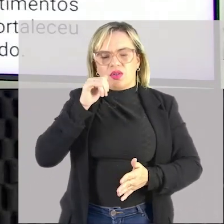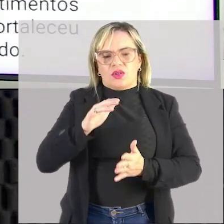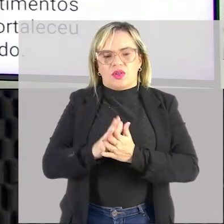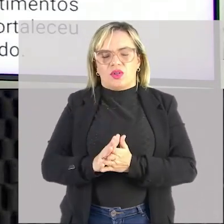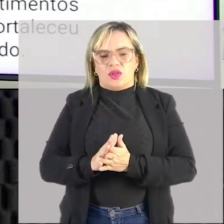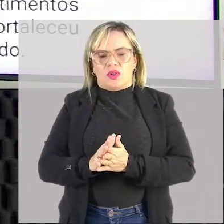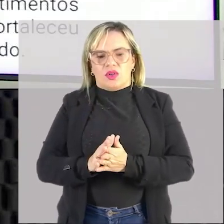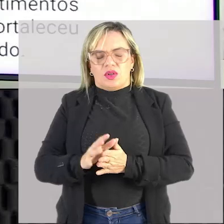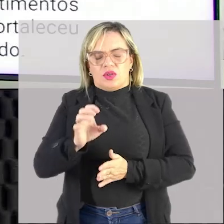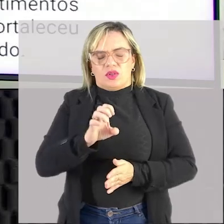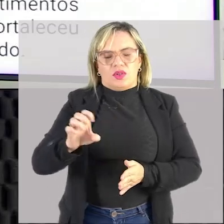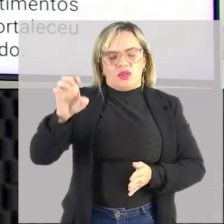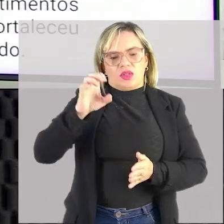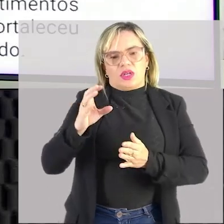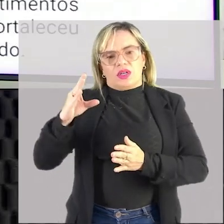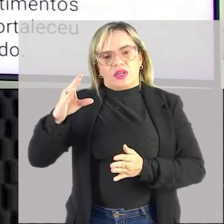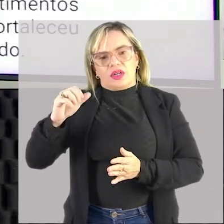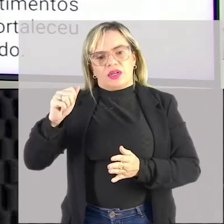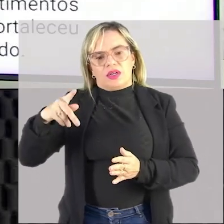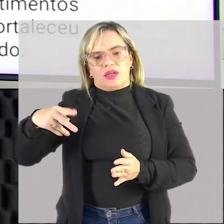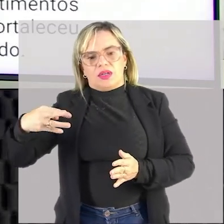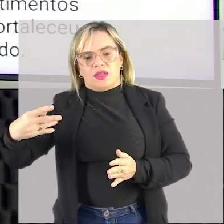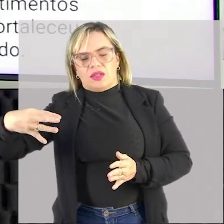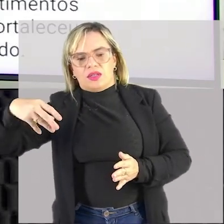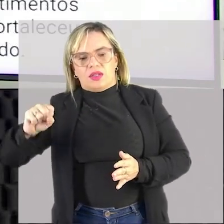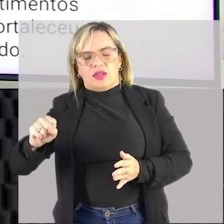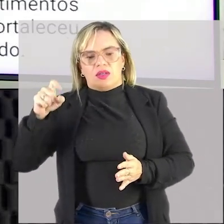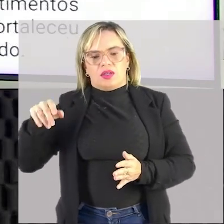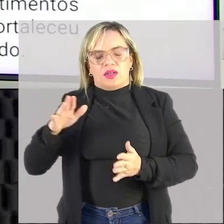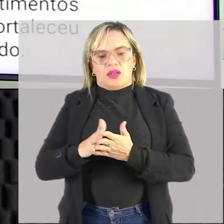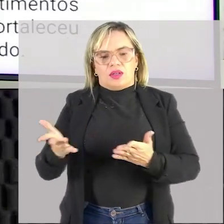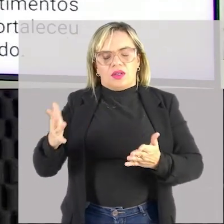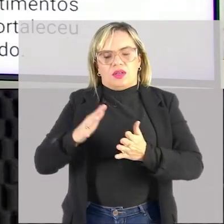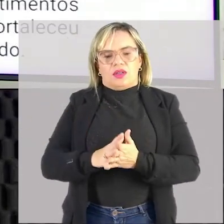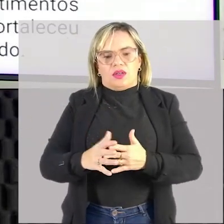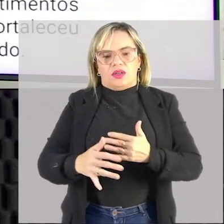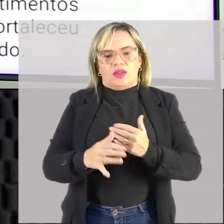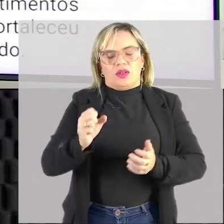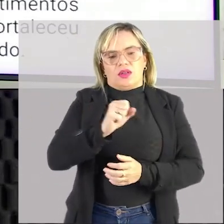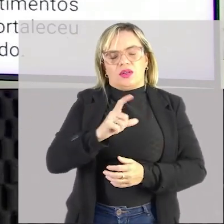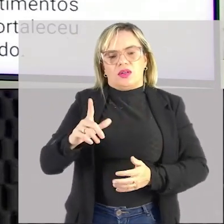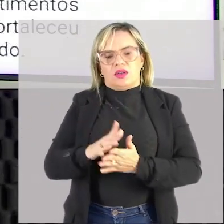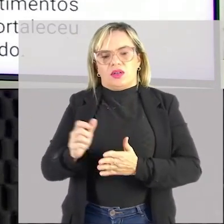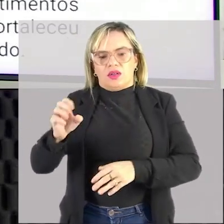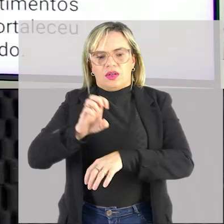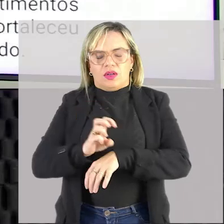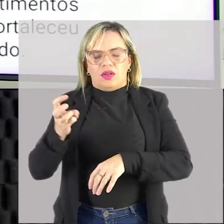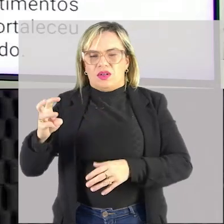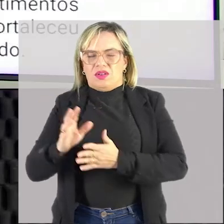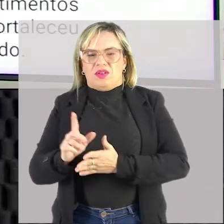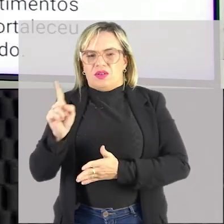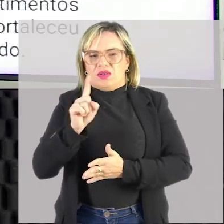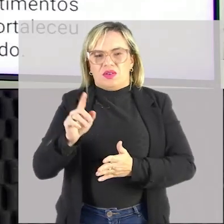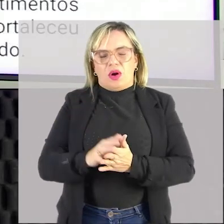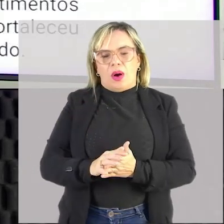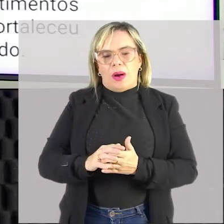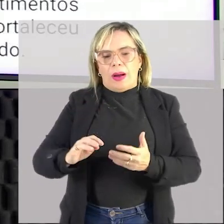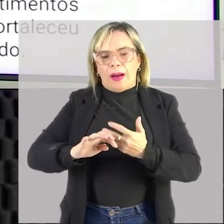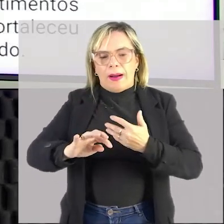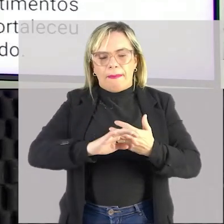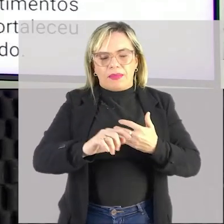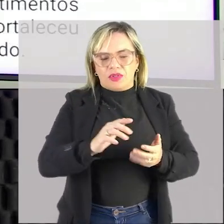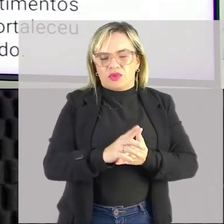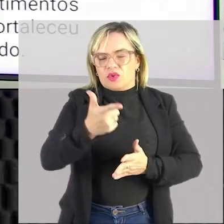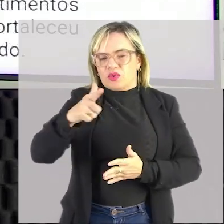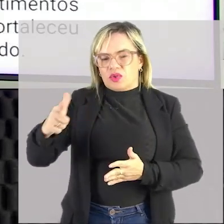capitanias, com o resto daquilo que você tinha, né, você tinha mais pujantemente São Luís, mas o restante do Maranhão você não tem essa, né,